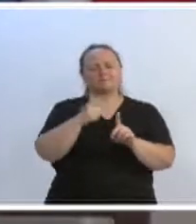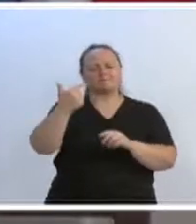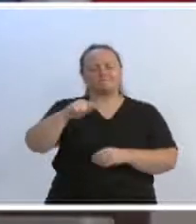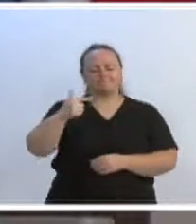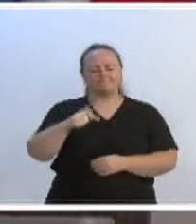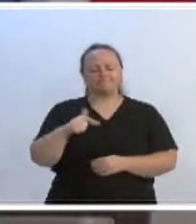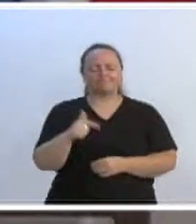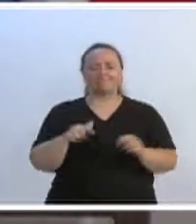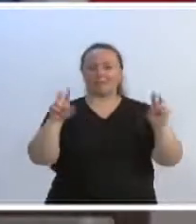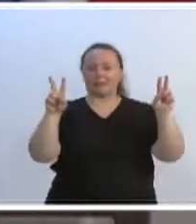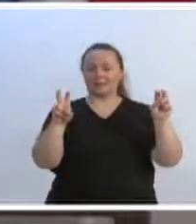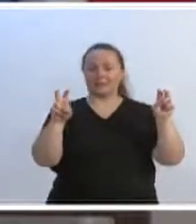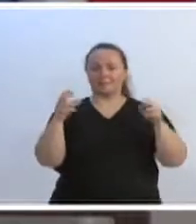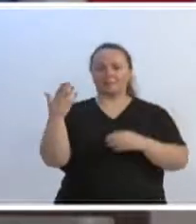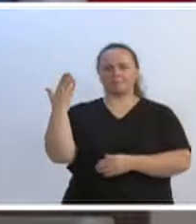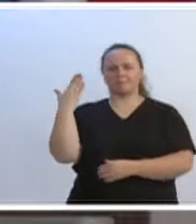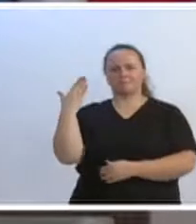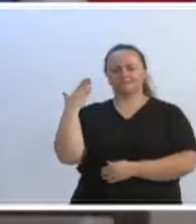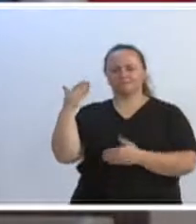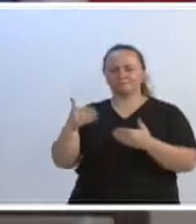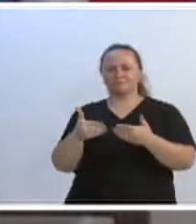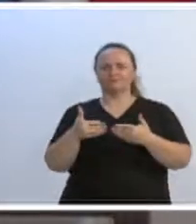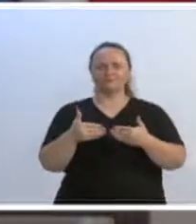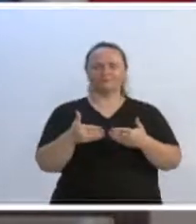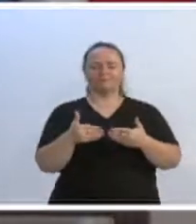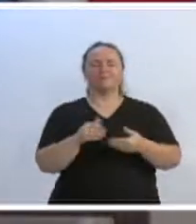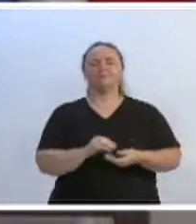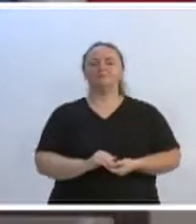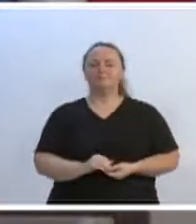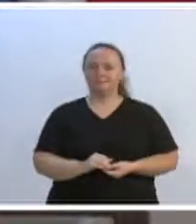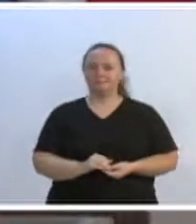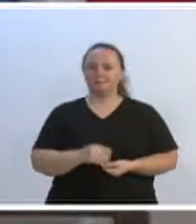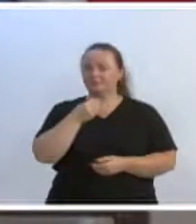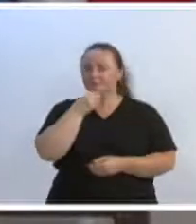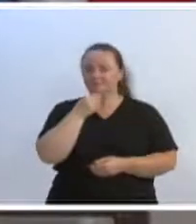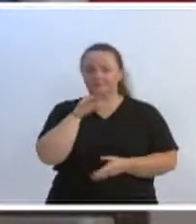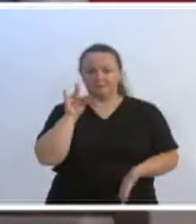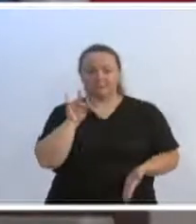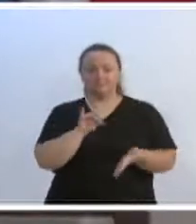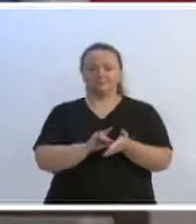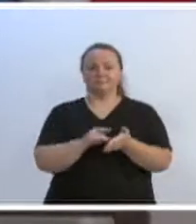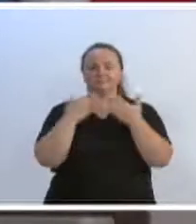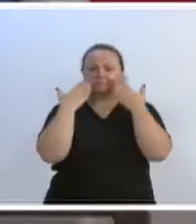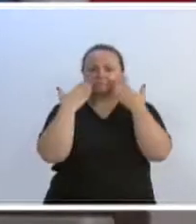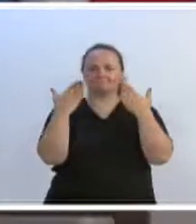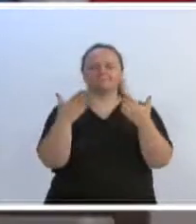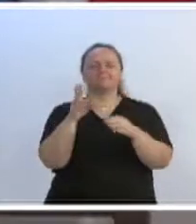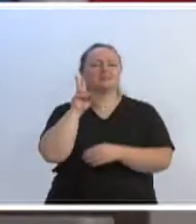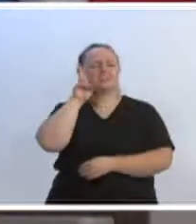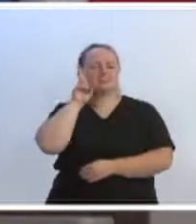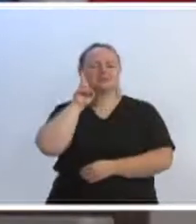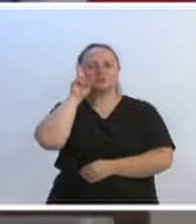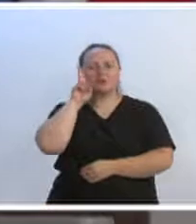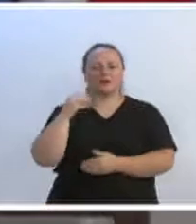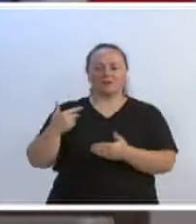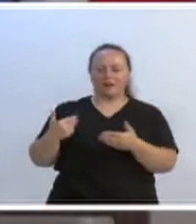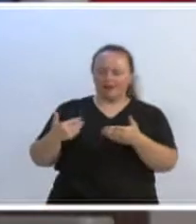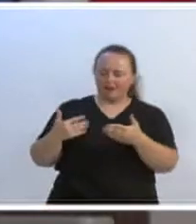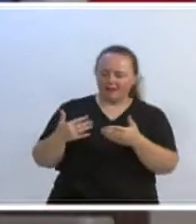este é um momento único e merecedor de júbilo. Blumenau em Cadernos é